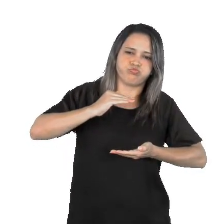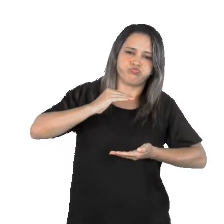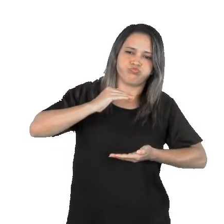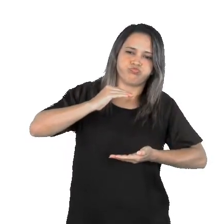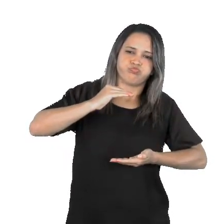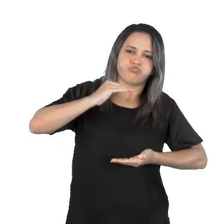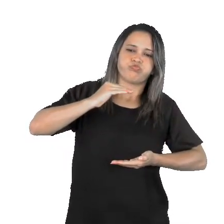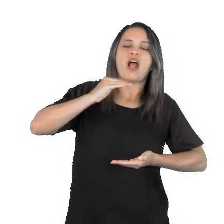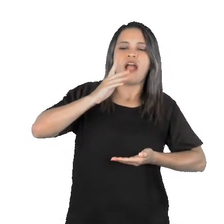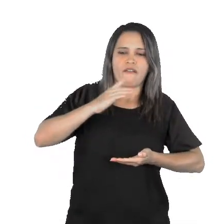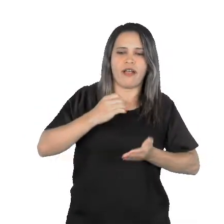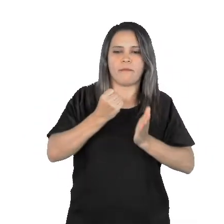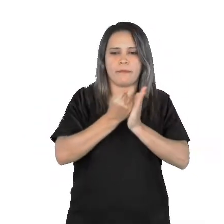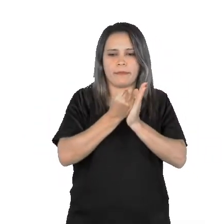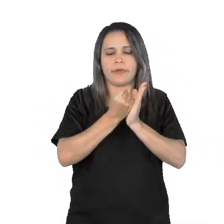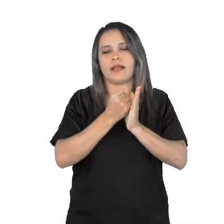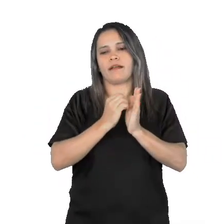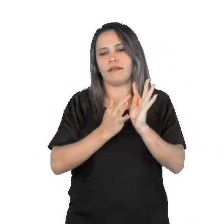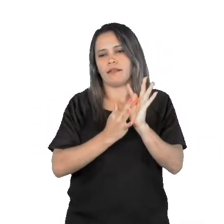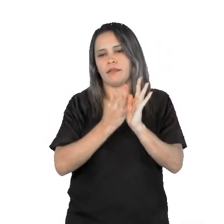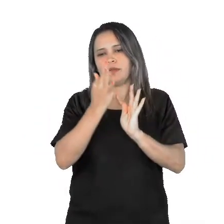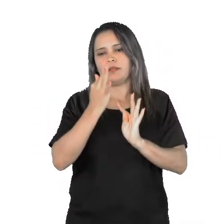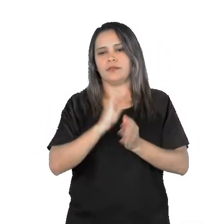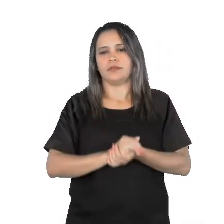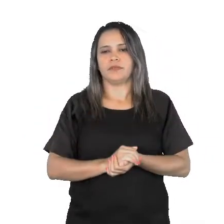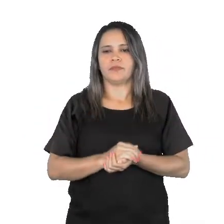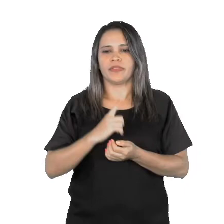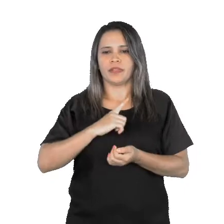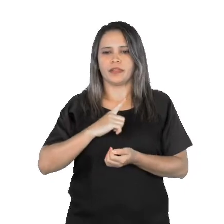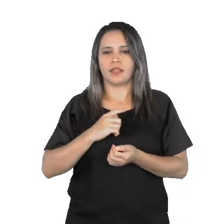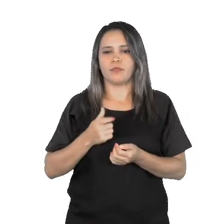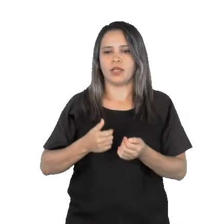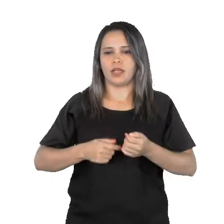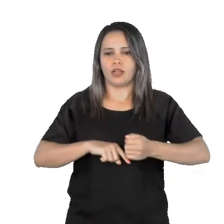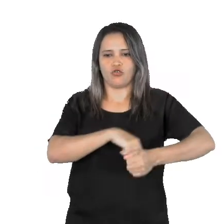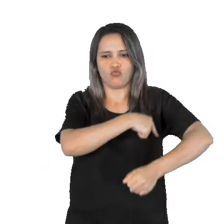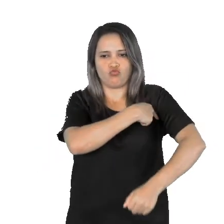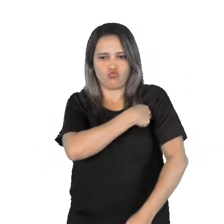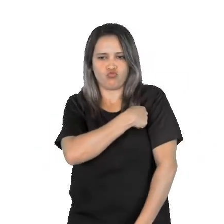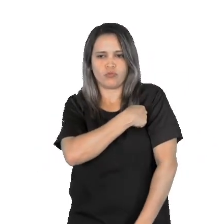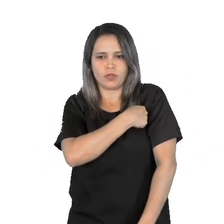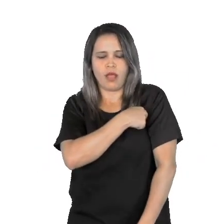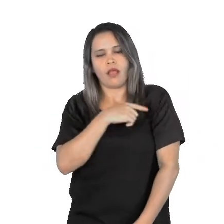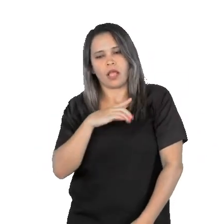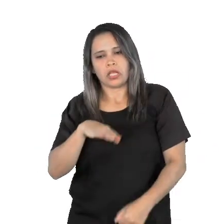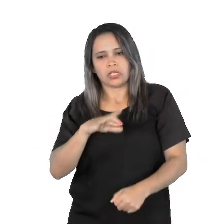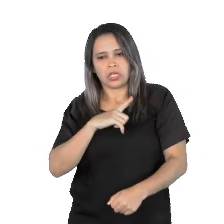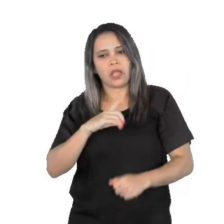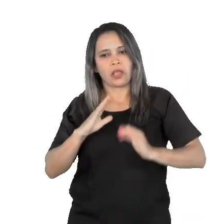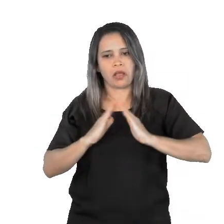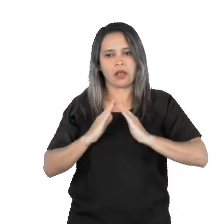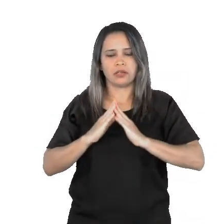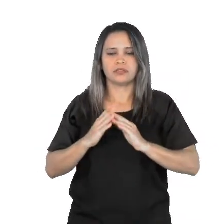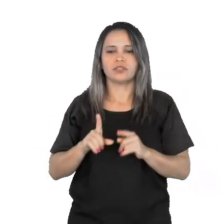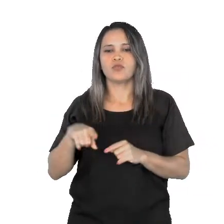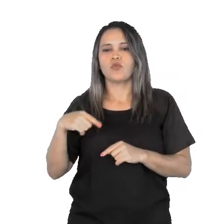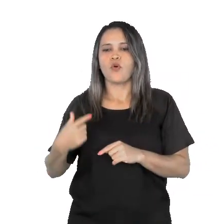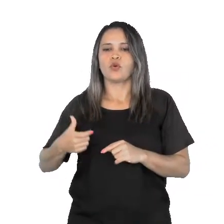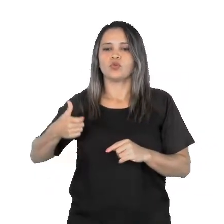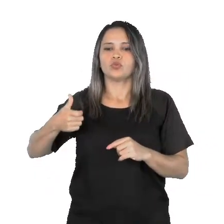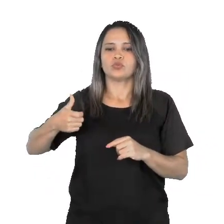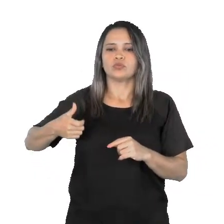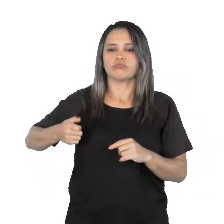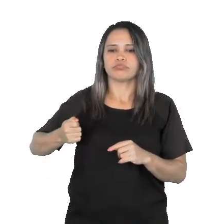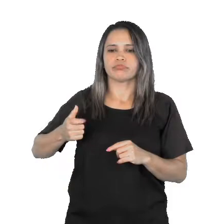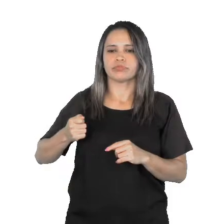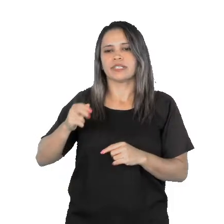a temperatura. Temos aí o termômetro digital, que é o que a gente geralmente tem na nossa casa, né? E esse outro termômetro aí que